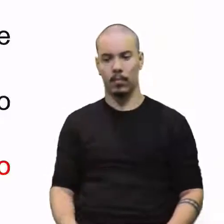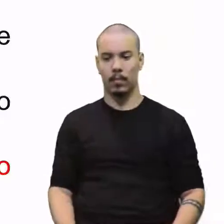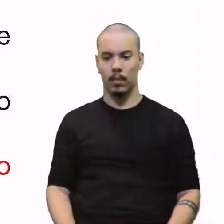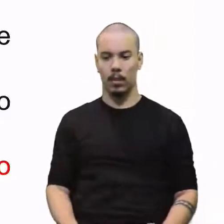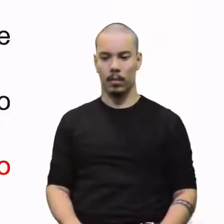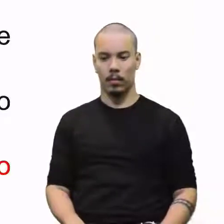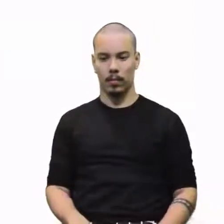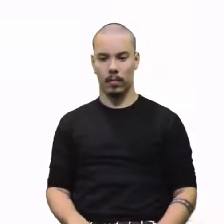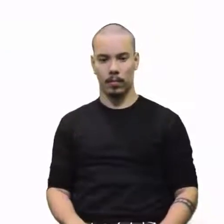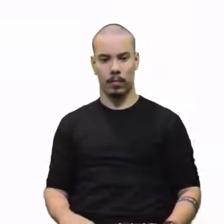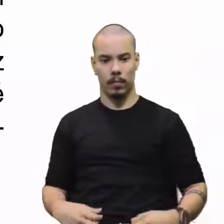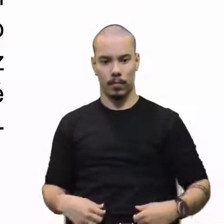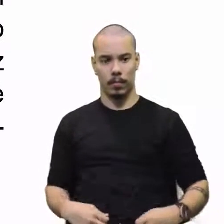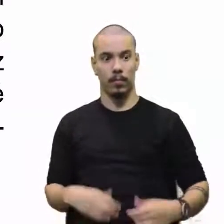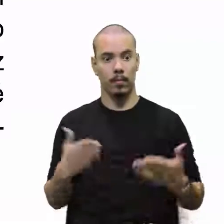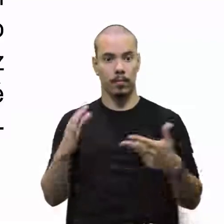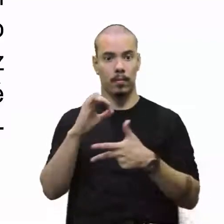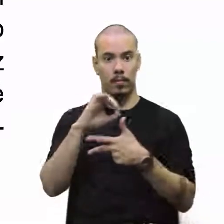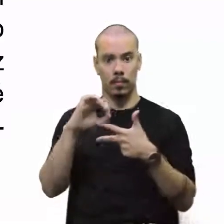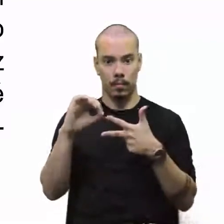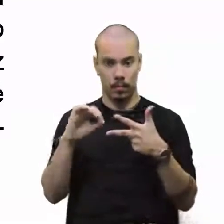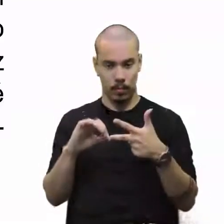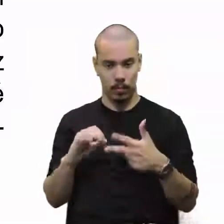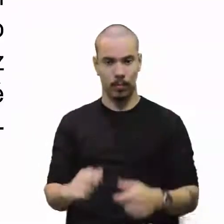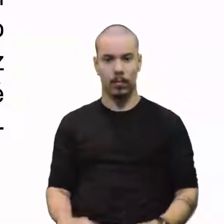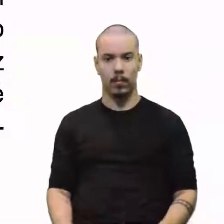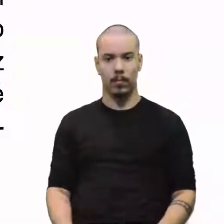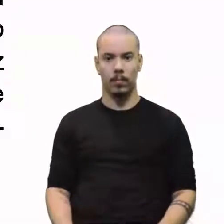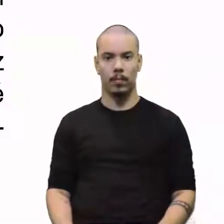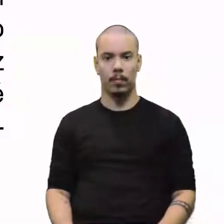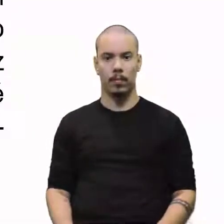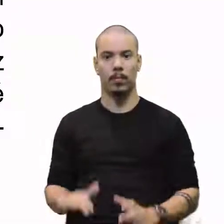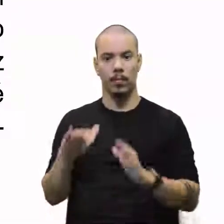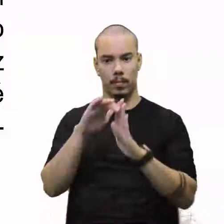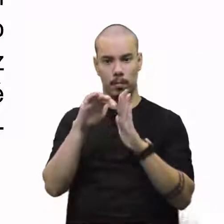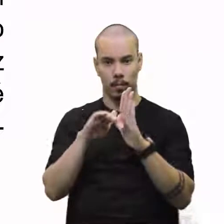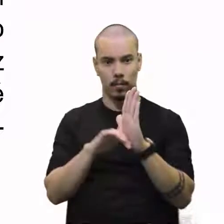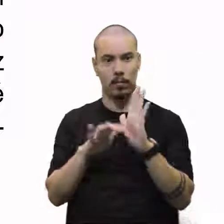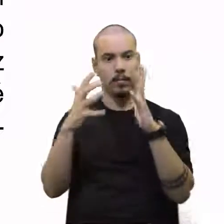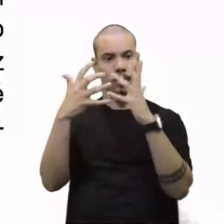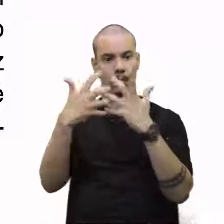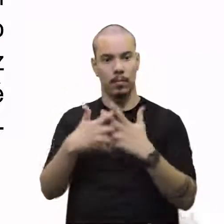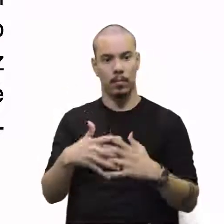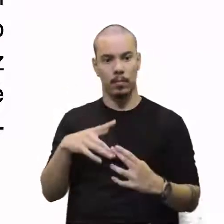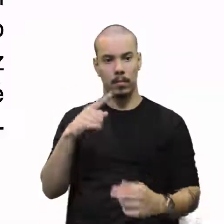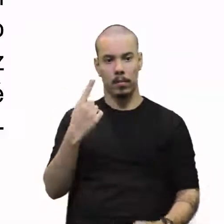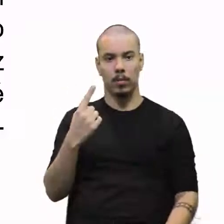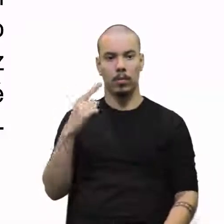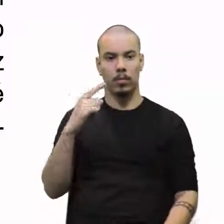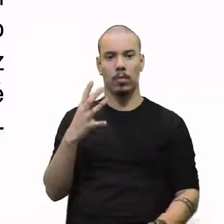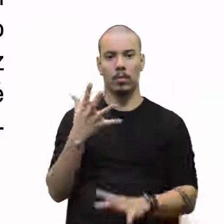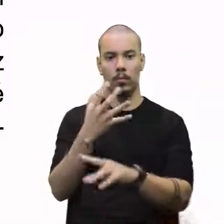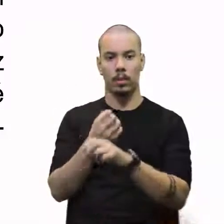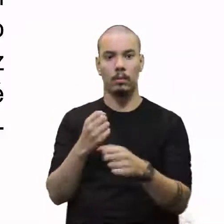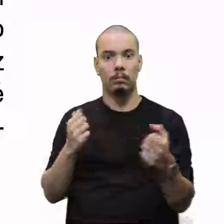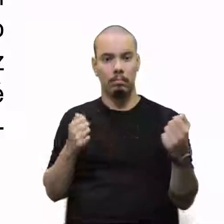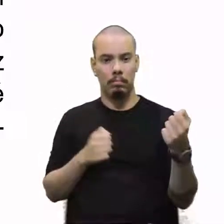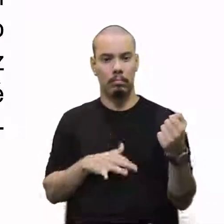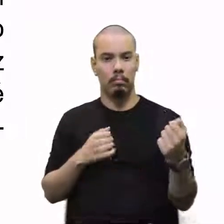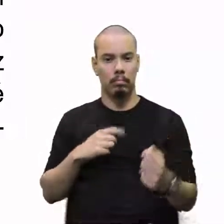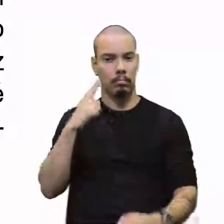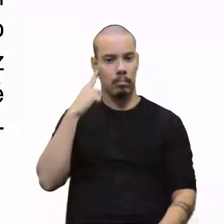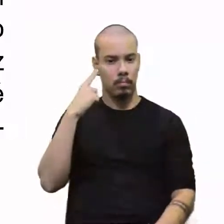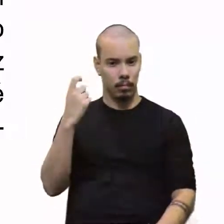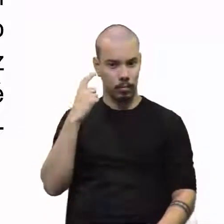Isso. Bom, e a questão de Enem? Ó, o manual de funcionamento de um captador de guitarra elétrica, segue o